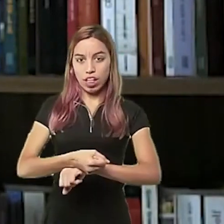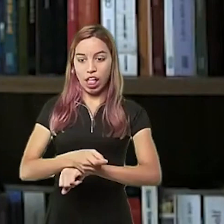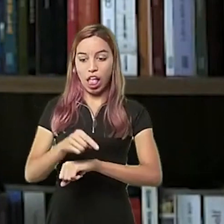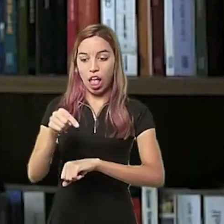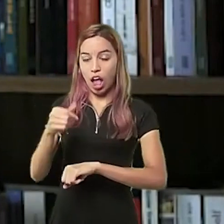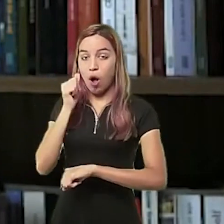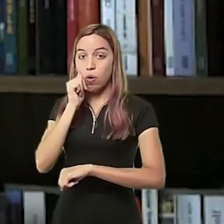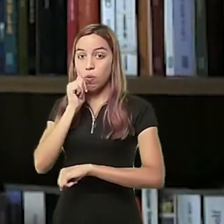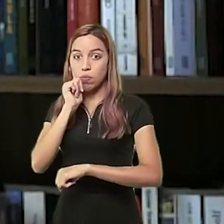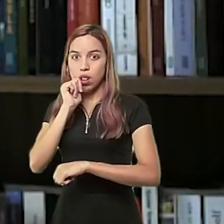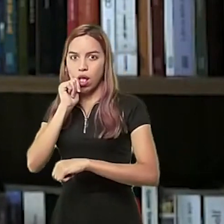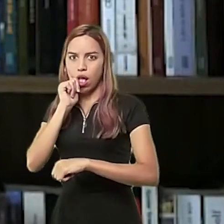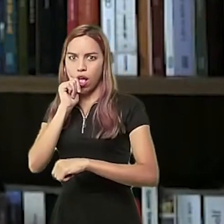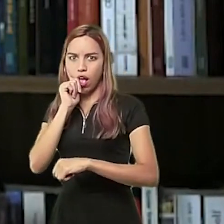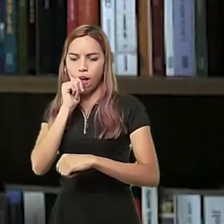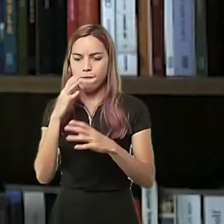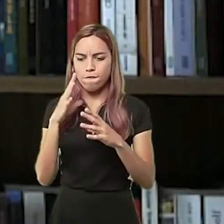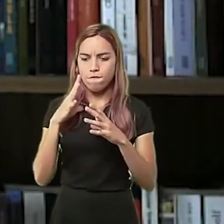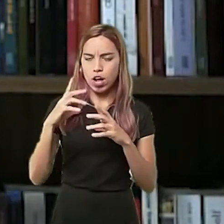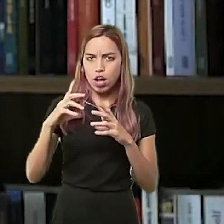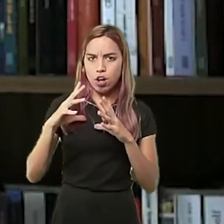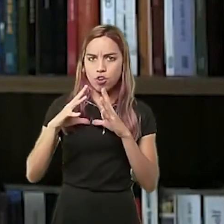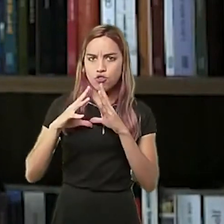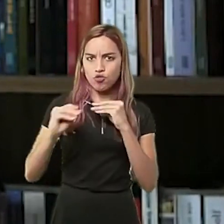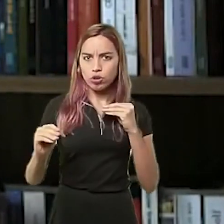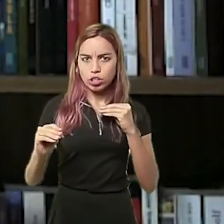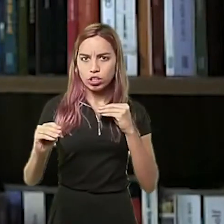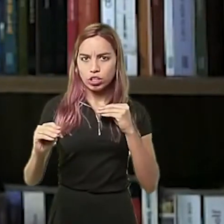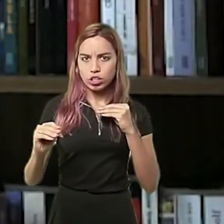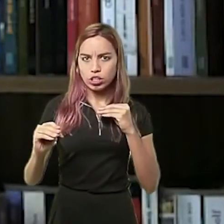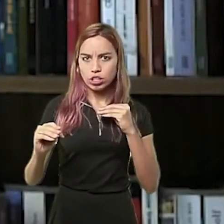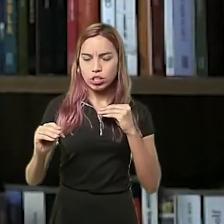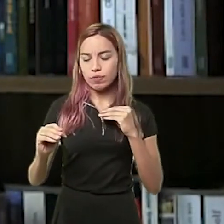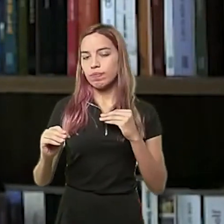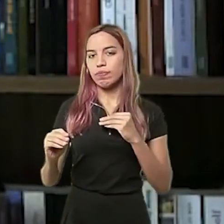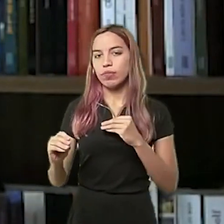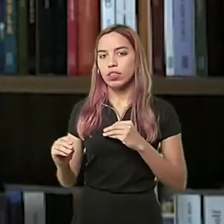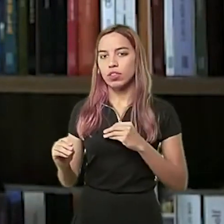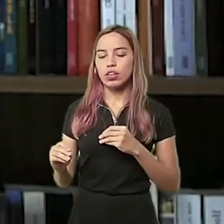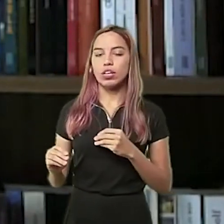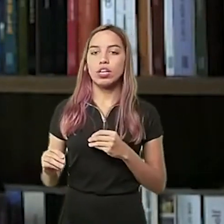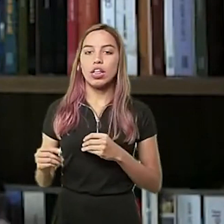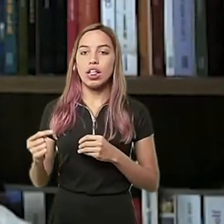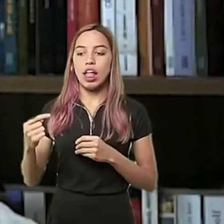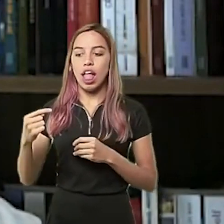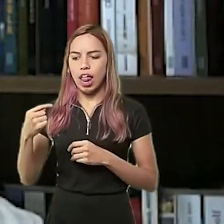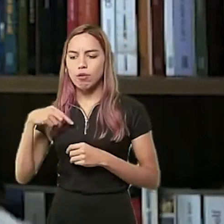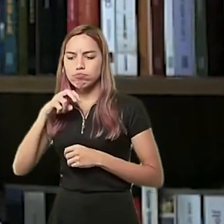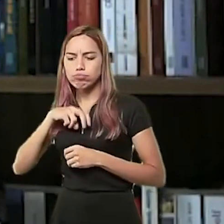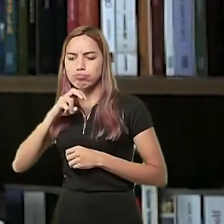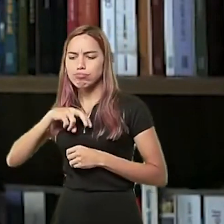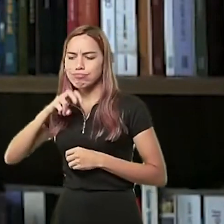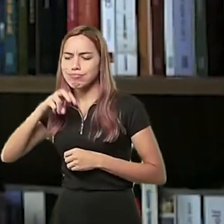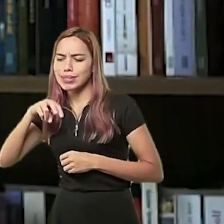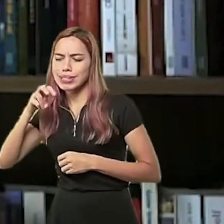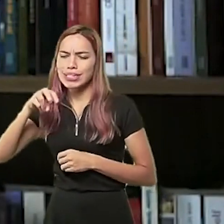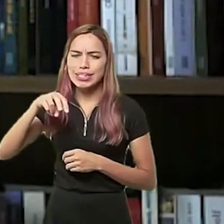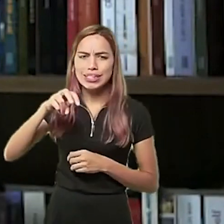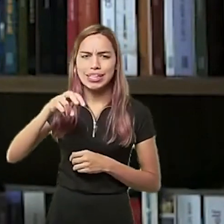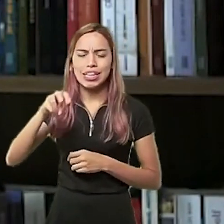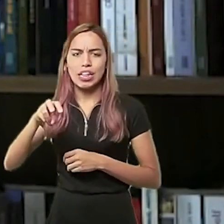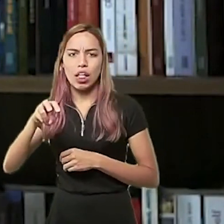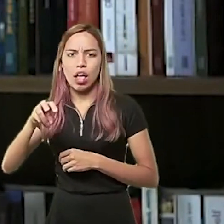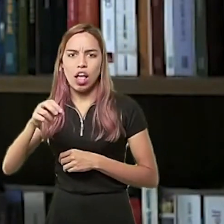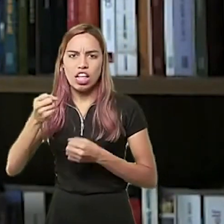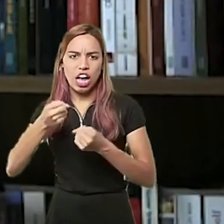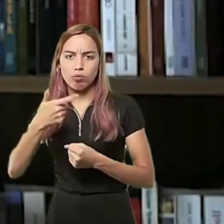cativeiro e caminha, né? Não tinha meios de transporte, ela caminha até aquele lugar. Bom, as pessoas não